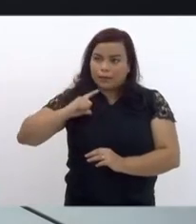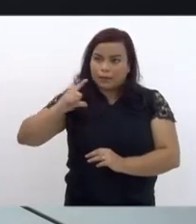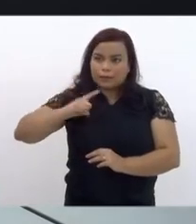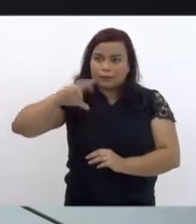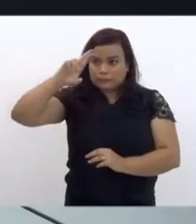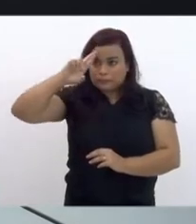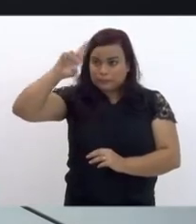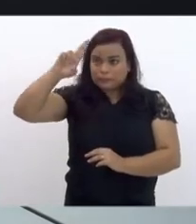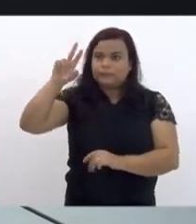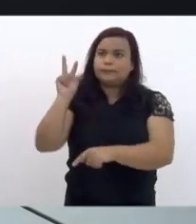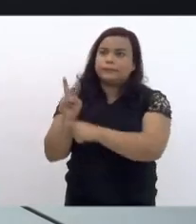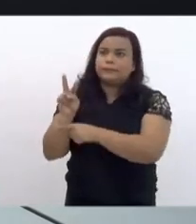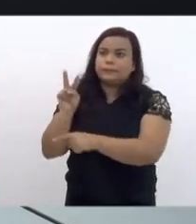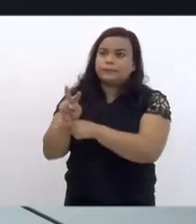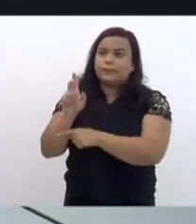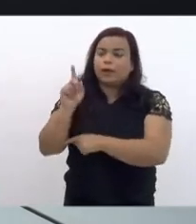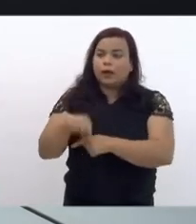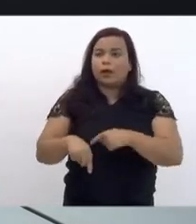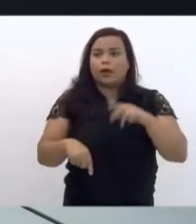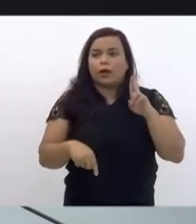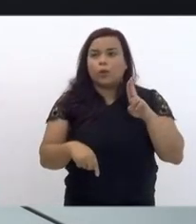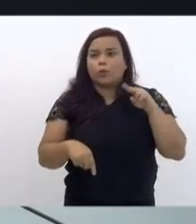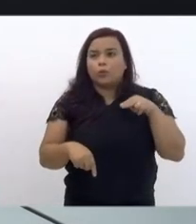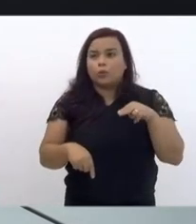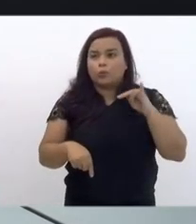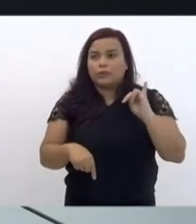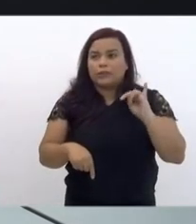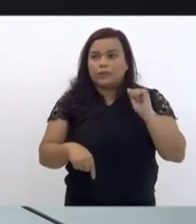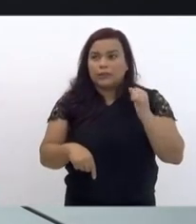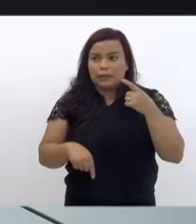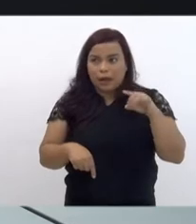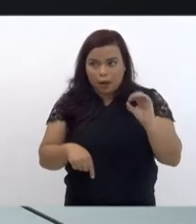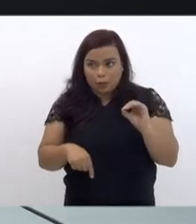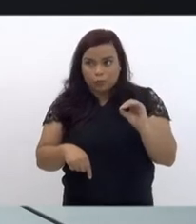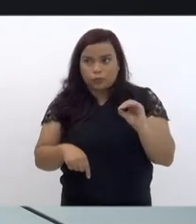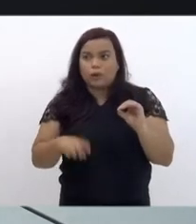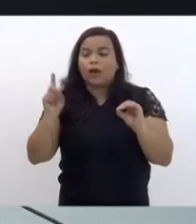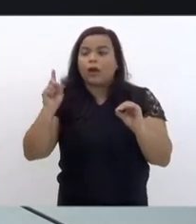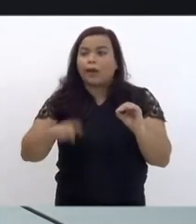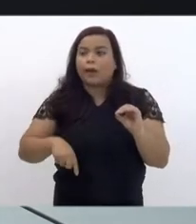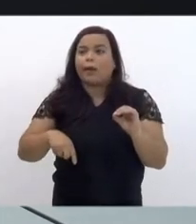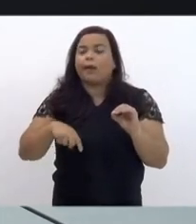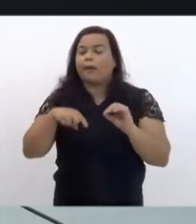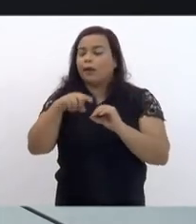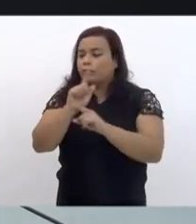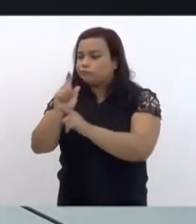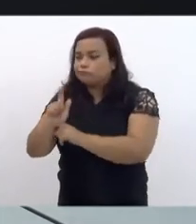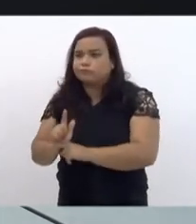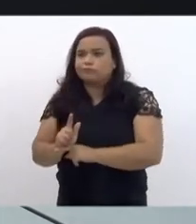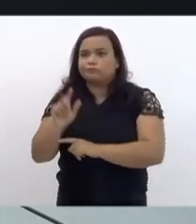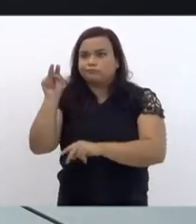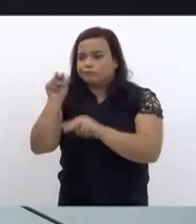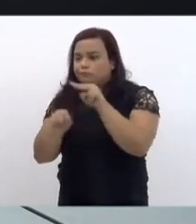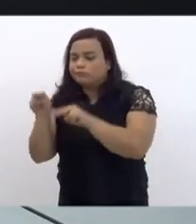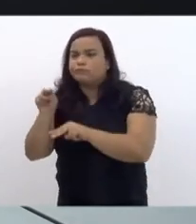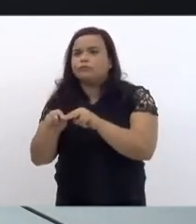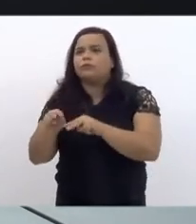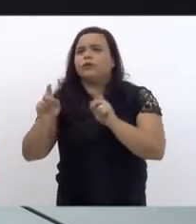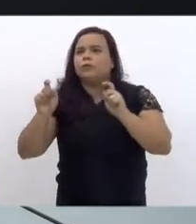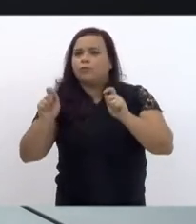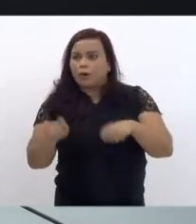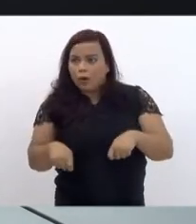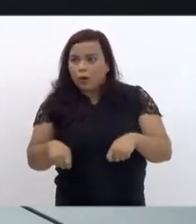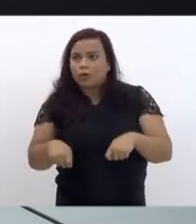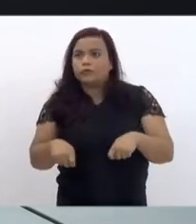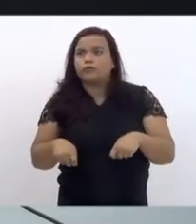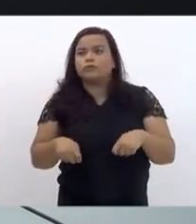pela União. A agência reguladora é a União. Uhum. poderá a agência reguladora da União fazer um